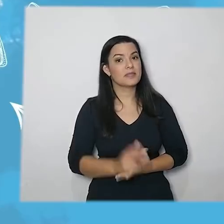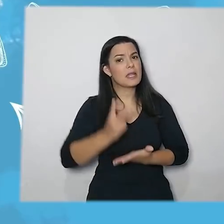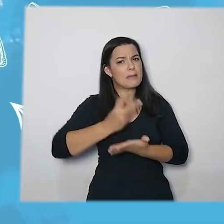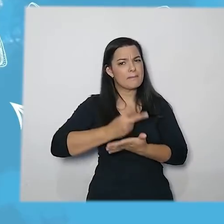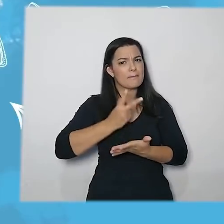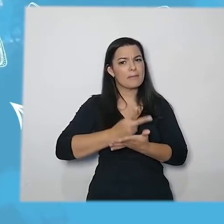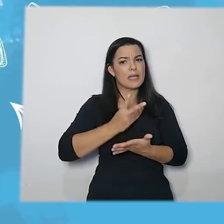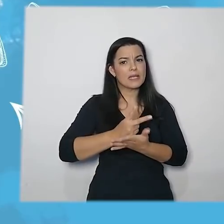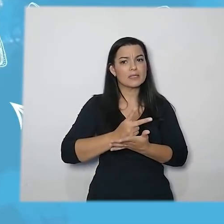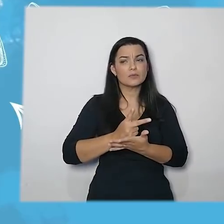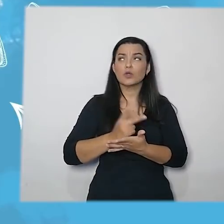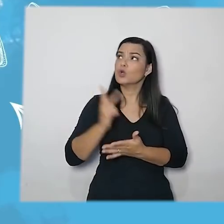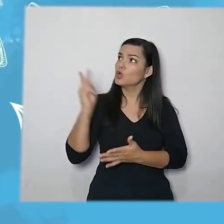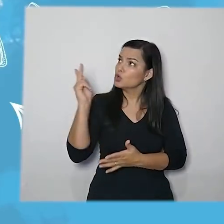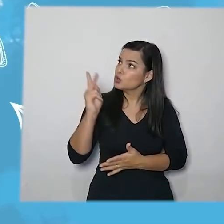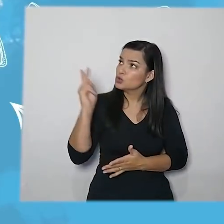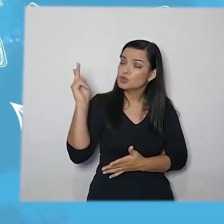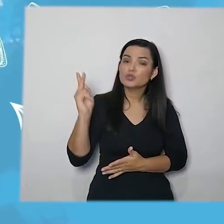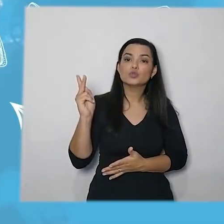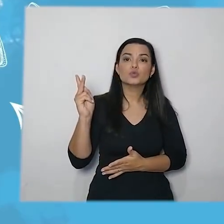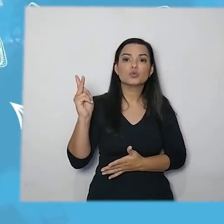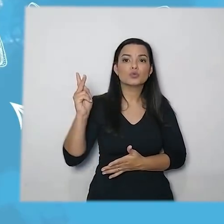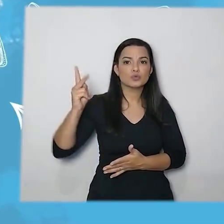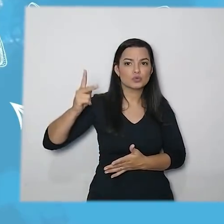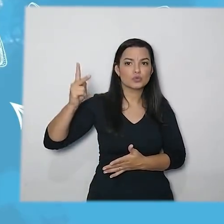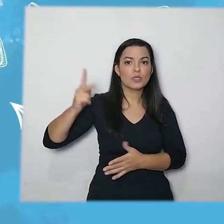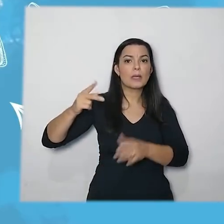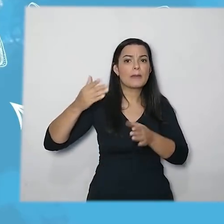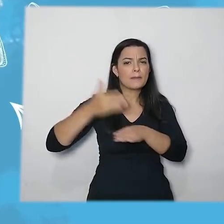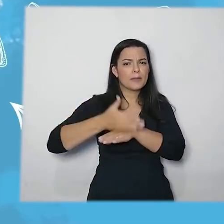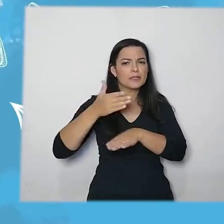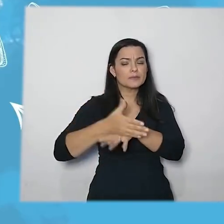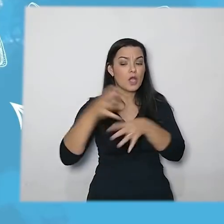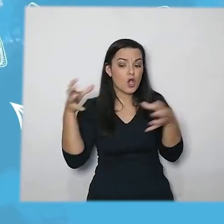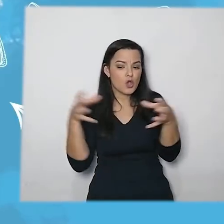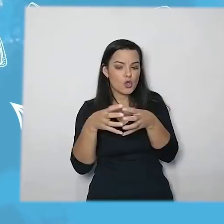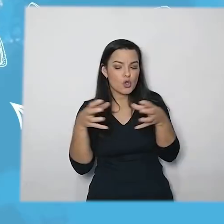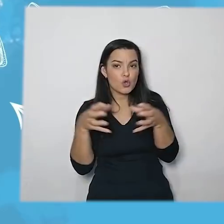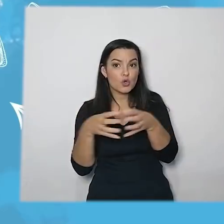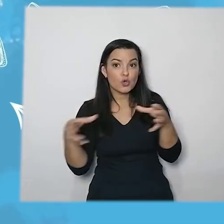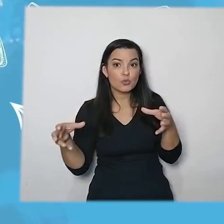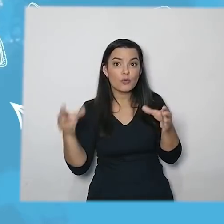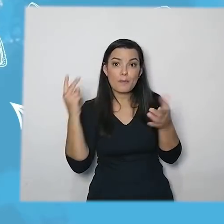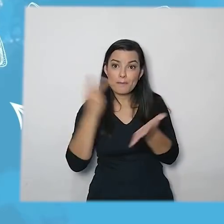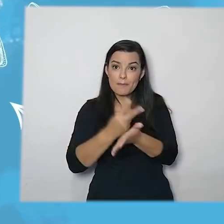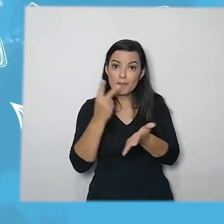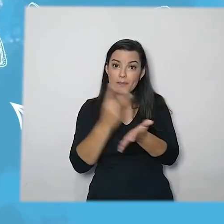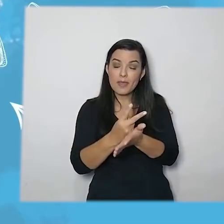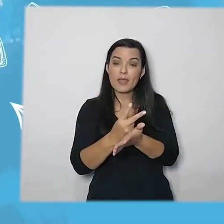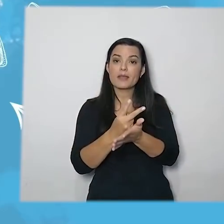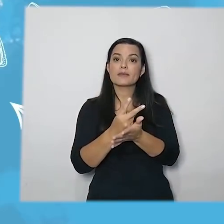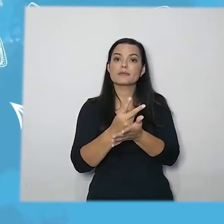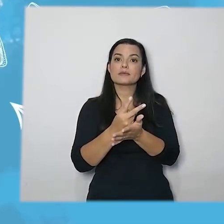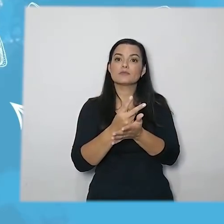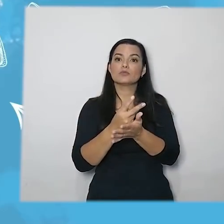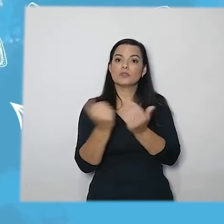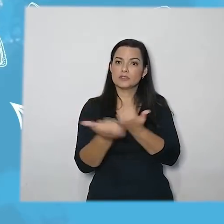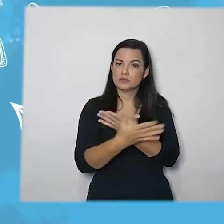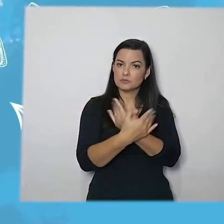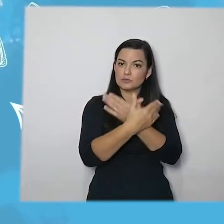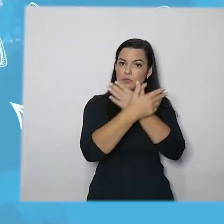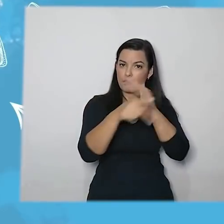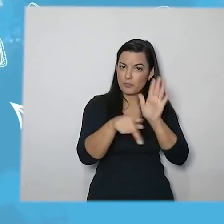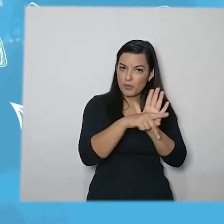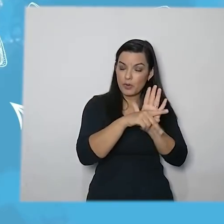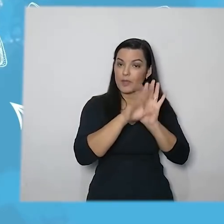Mesmo que elas façam parte do mesmo grupo de seres vivos, não é dessas características que a Pro está falando.